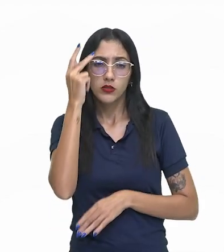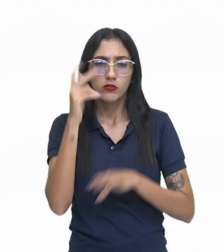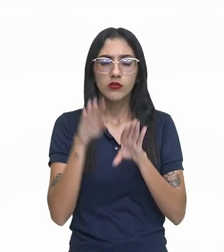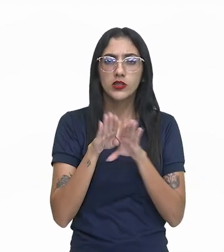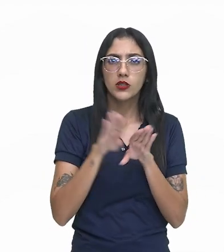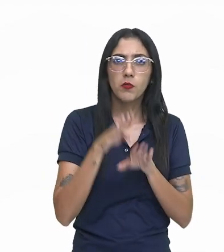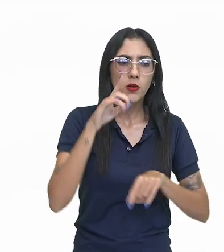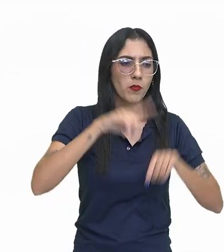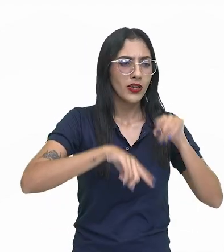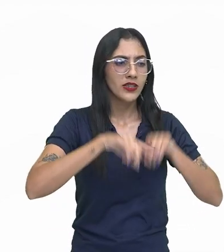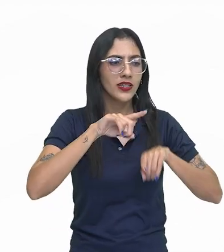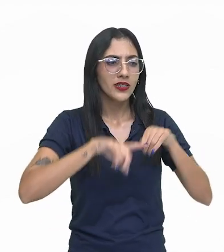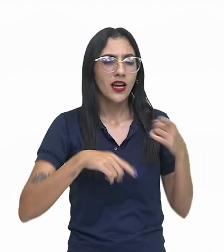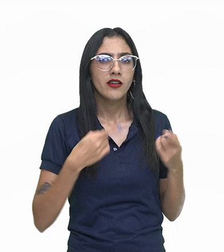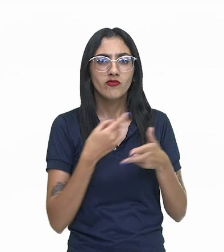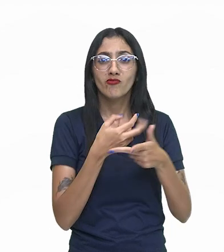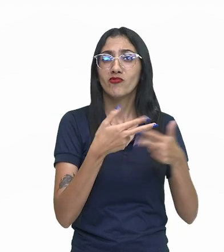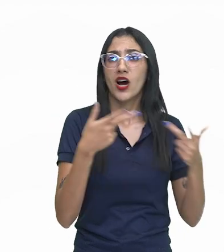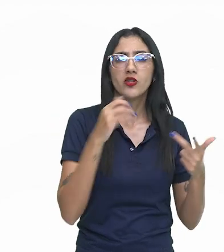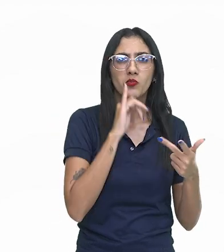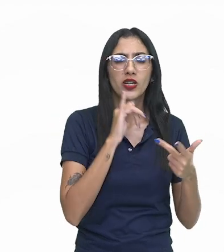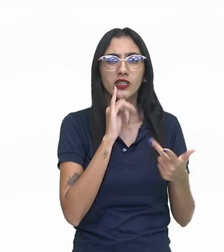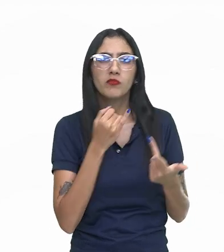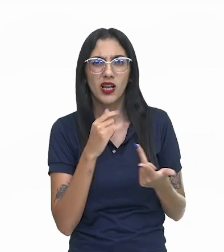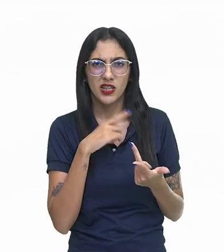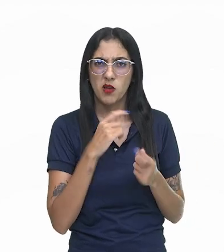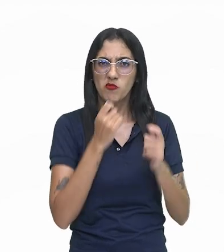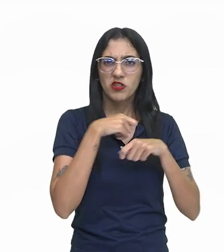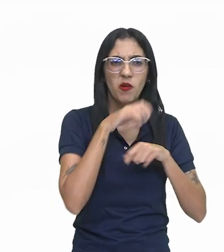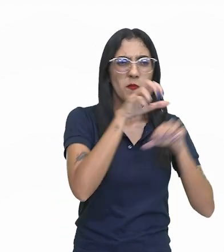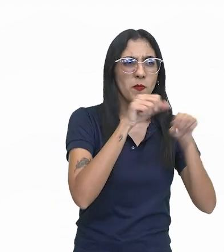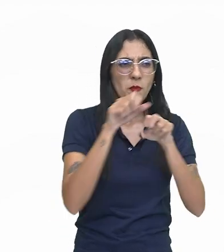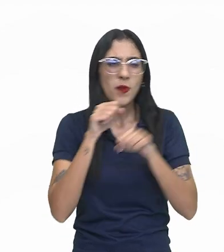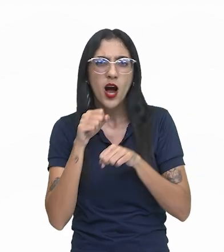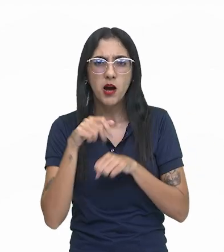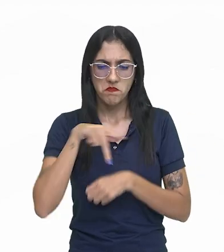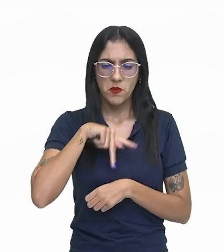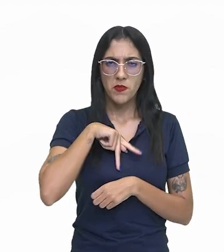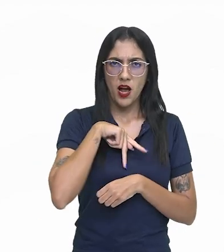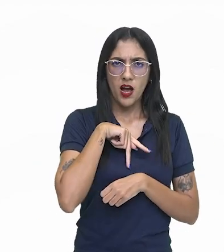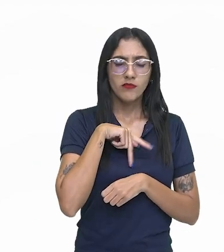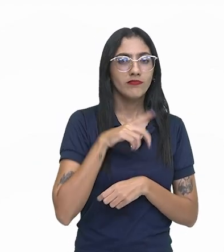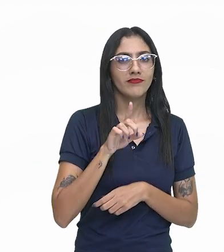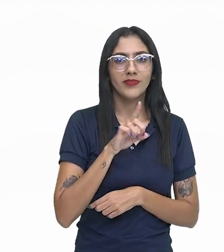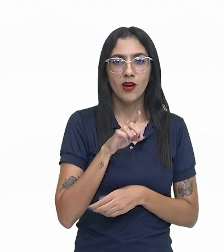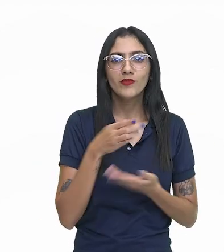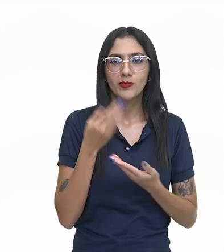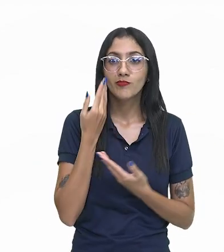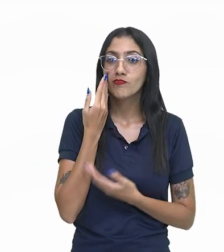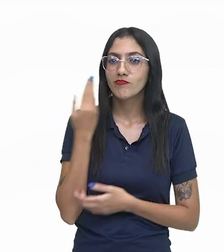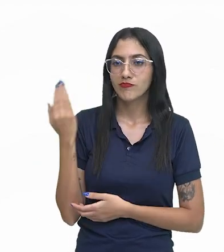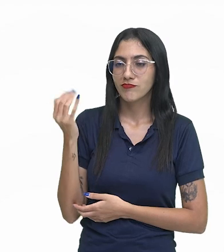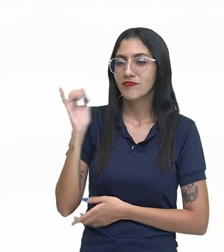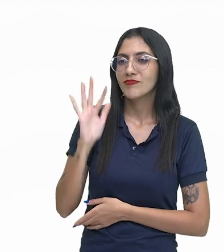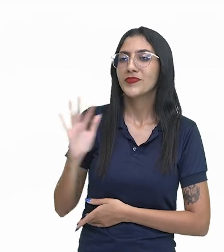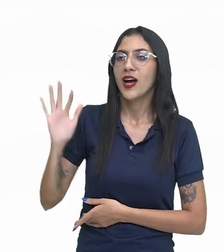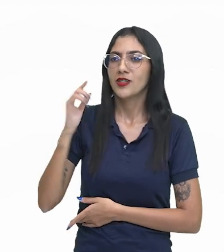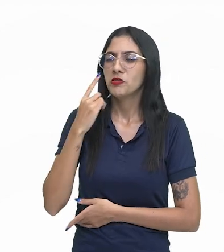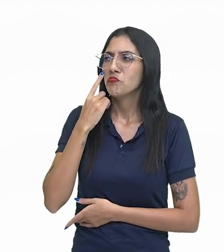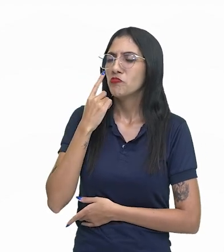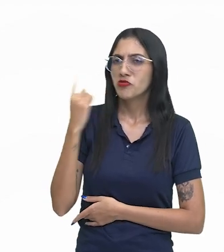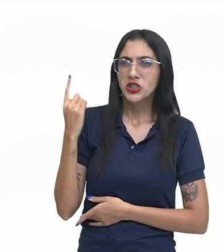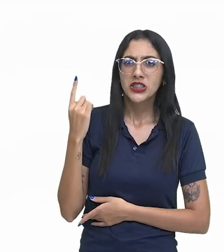não colecionáveis. Não dá para a gente colecionar instalações artísticas. Aí a gente tem uma imagem de uma instalação e vocês conseguem ver que